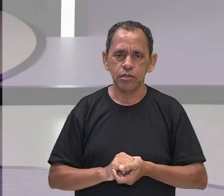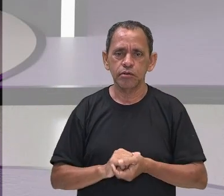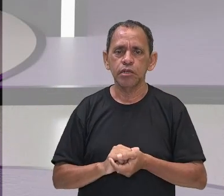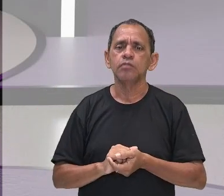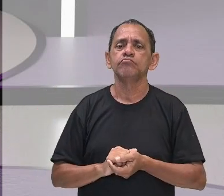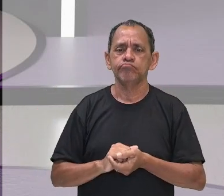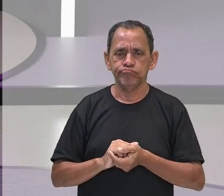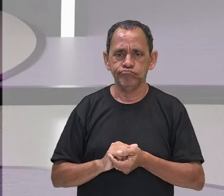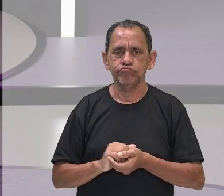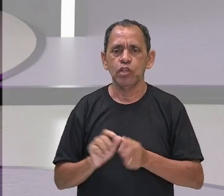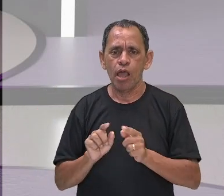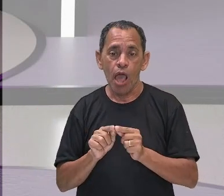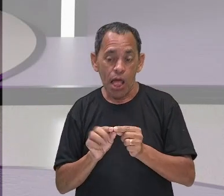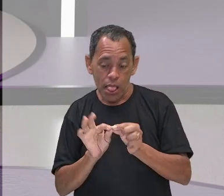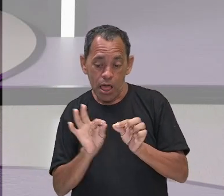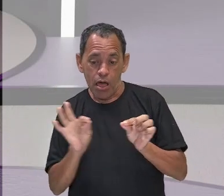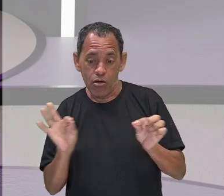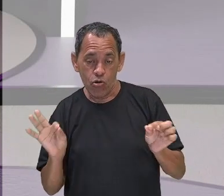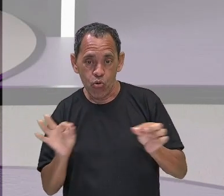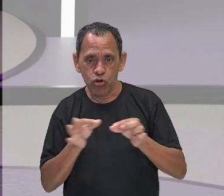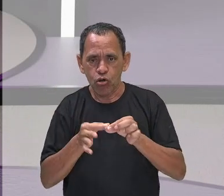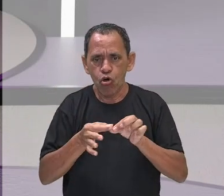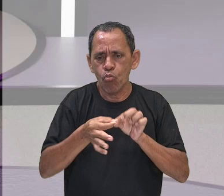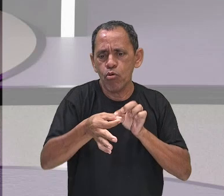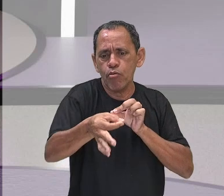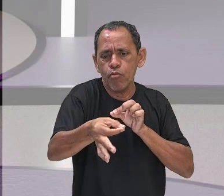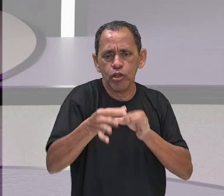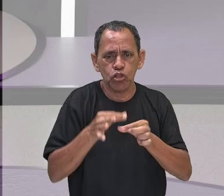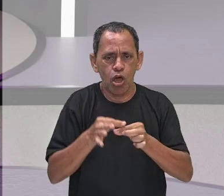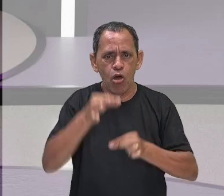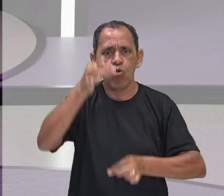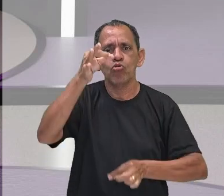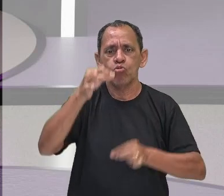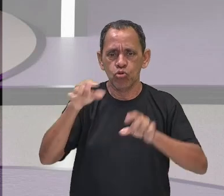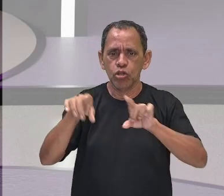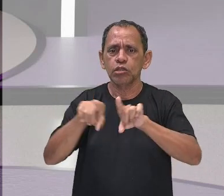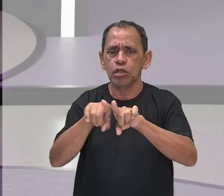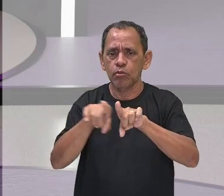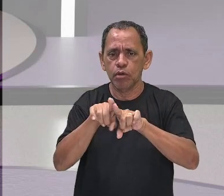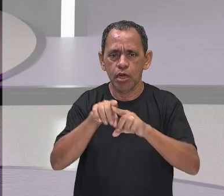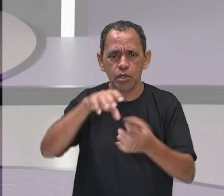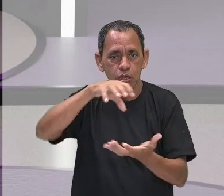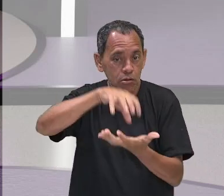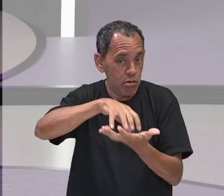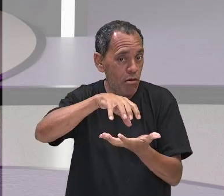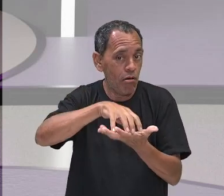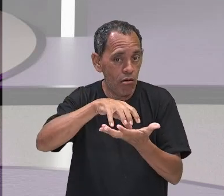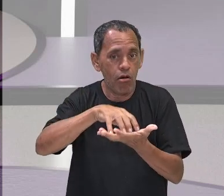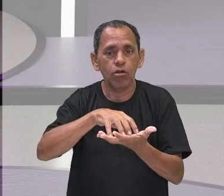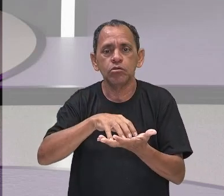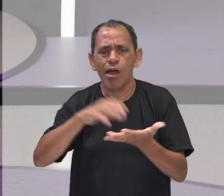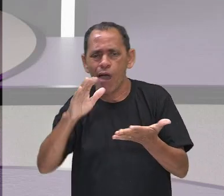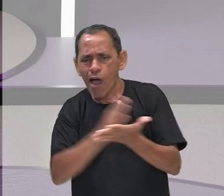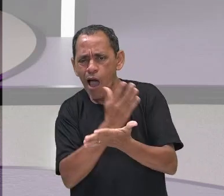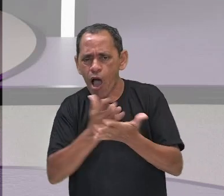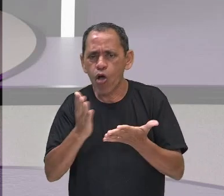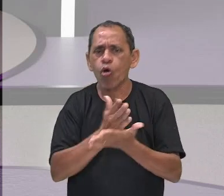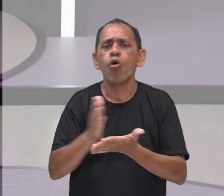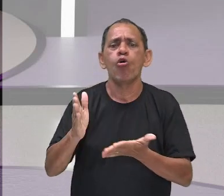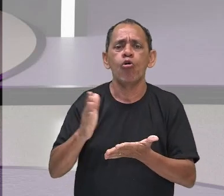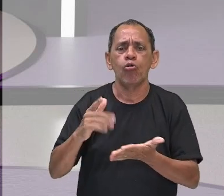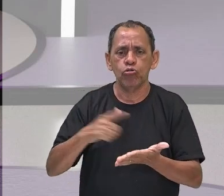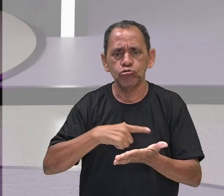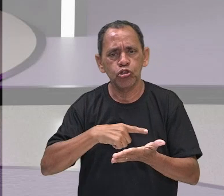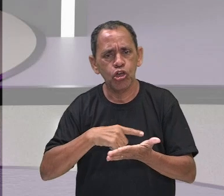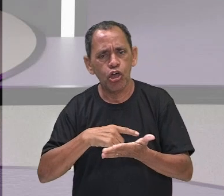largura, comprimento e altura, nós estamos falando em sólidos, E alguns desses sólidos têm o seu corpo arredondado,